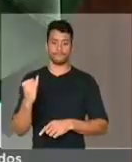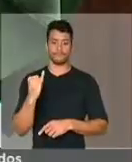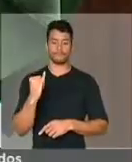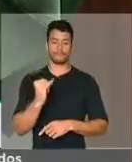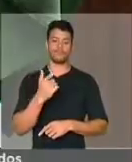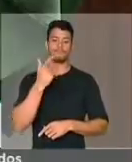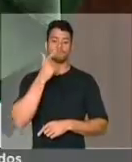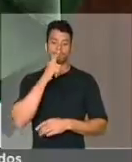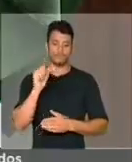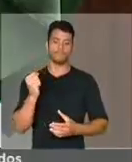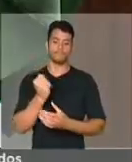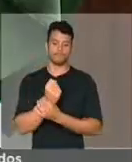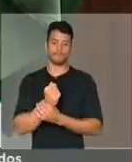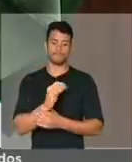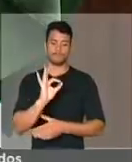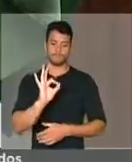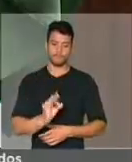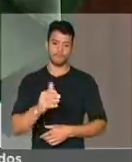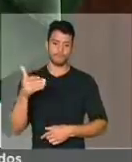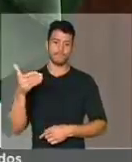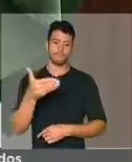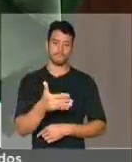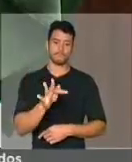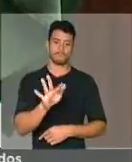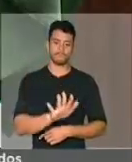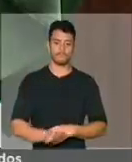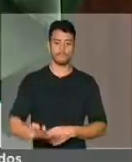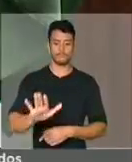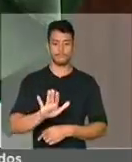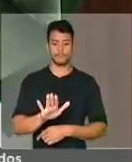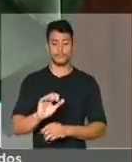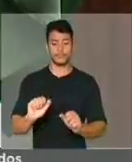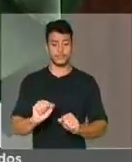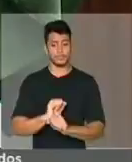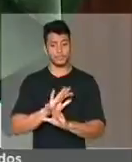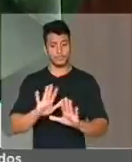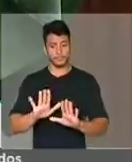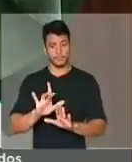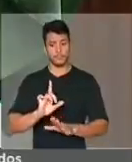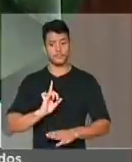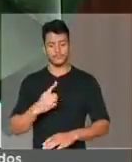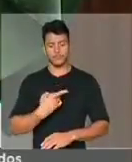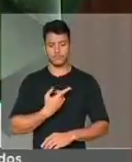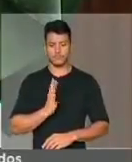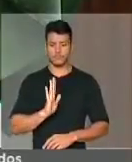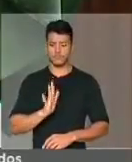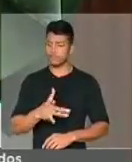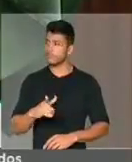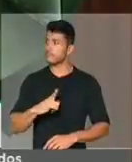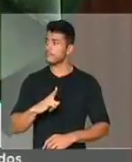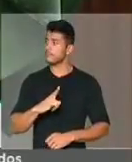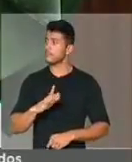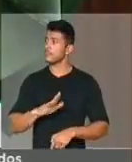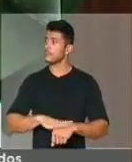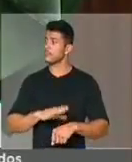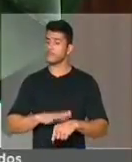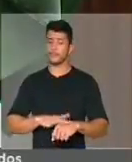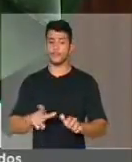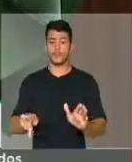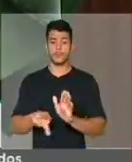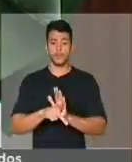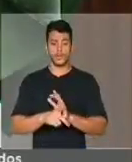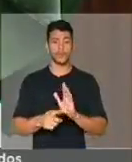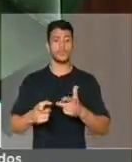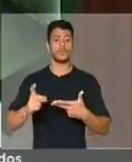para o sucesso da intervenção federal. É evidente que estamos diante de um ato do Poder Executivo